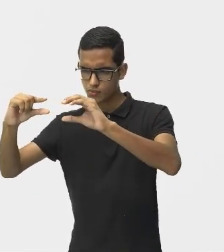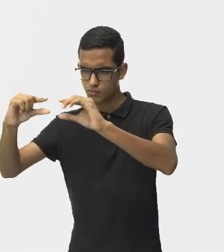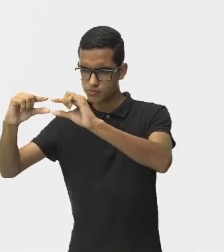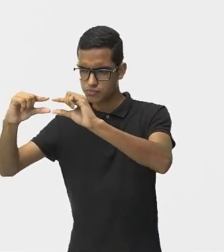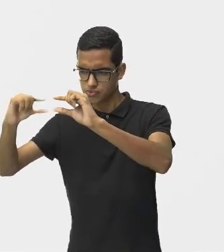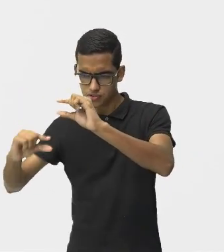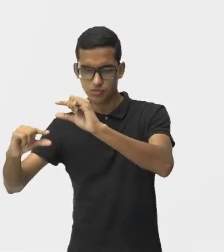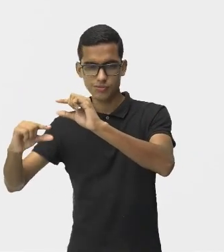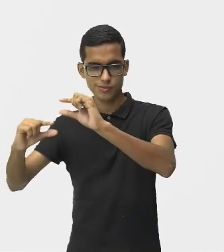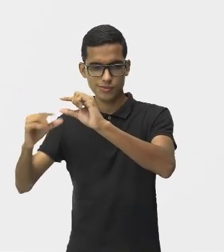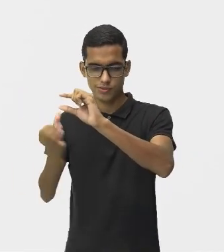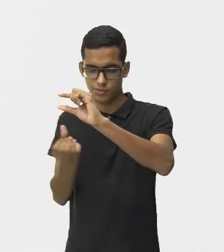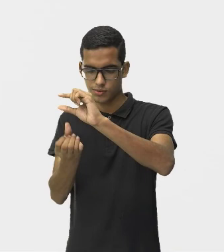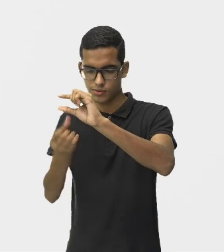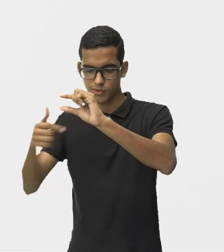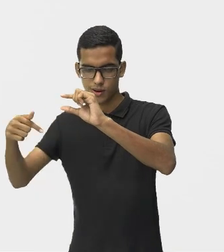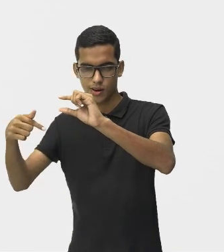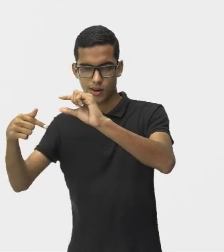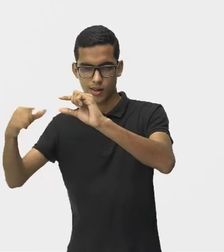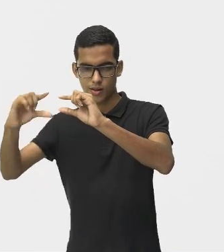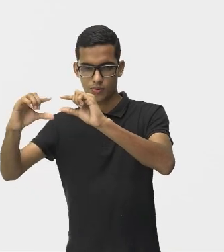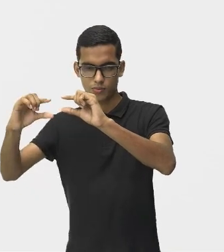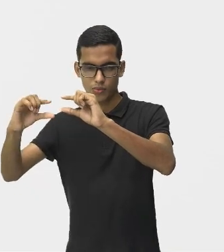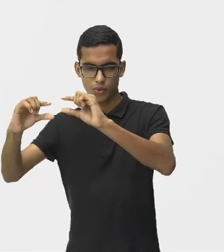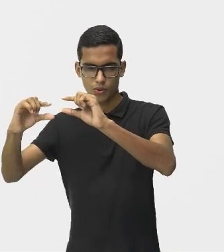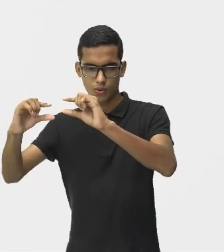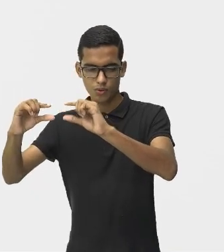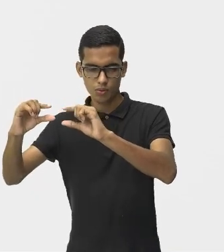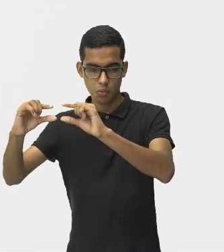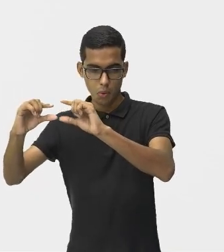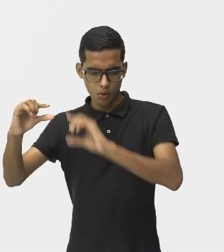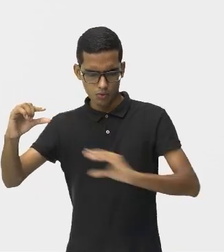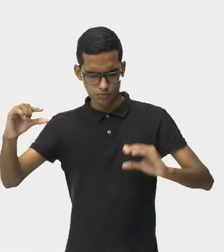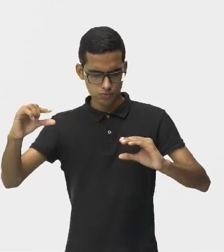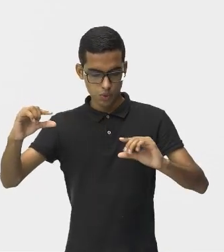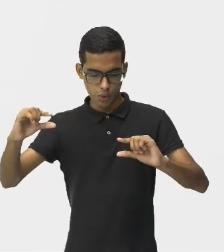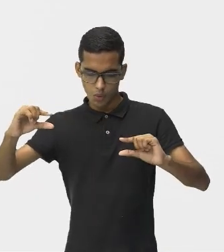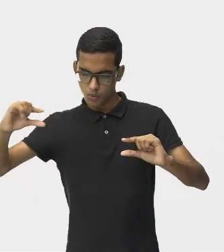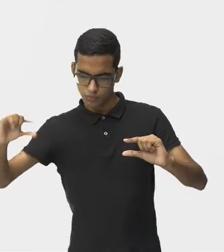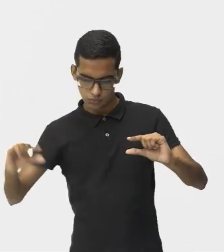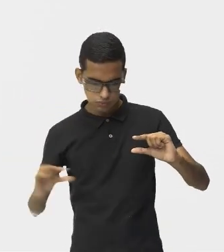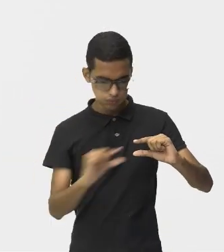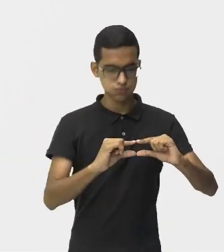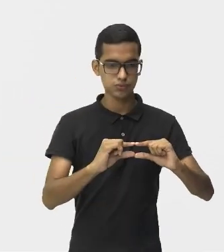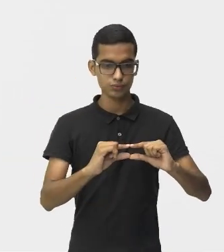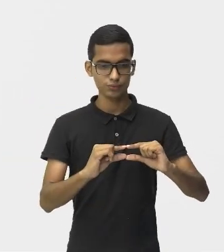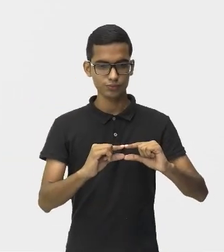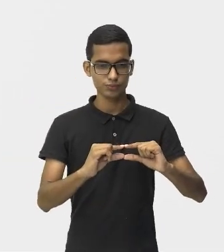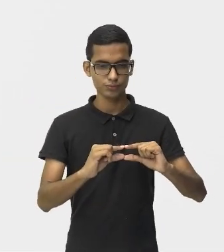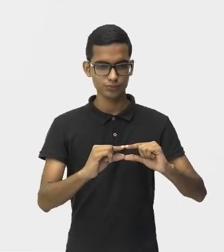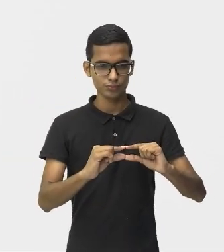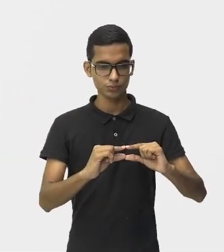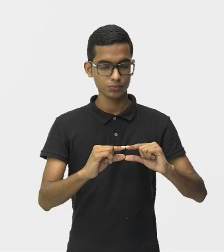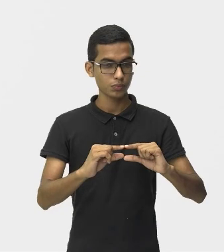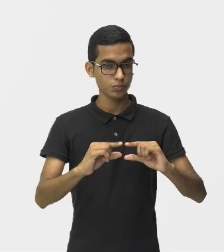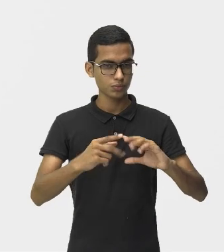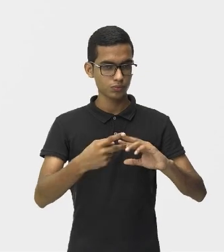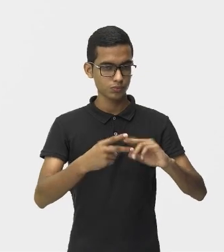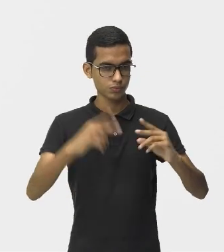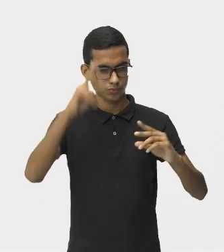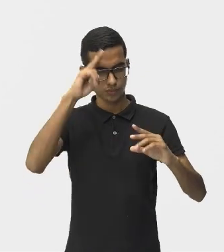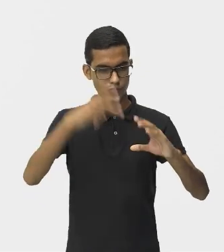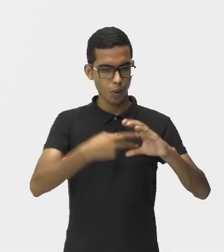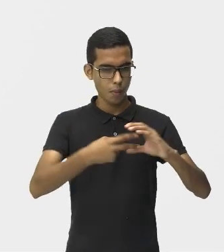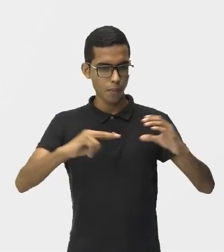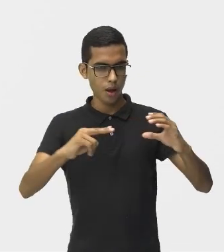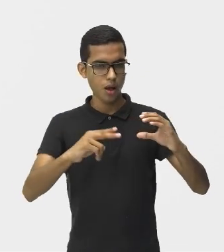de cromossomos 1. E esse pedacinho aqui, ó, o D, na sua representação que foi